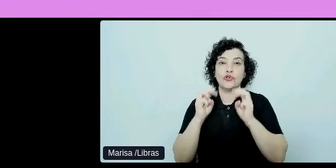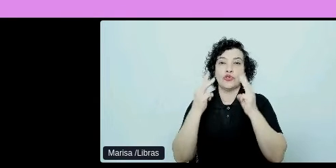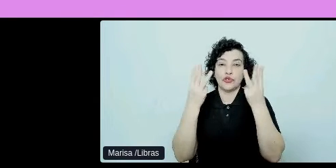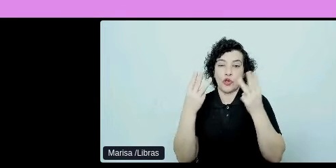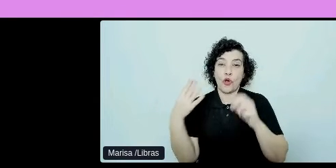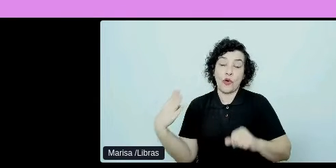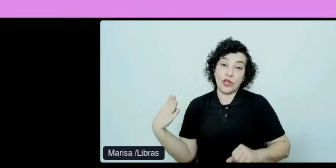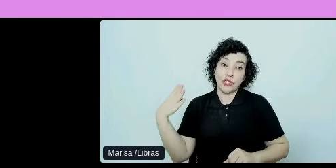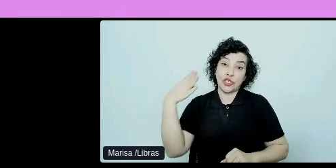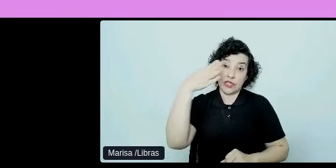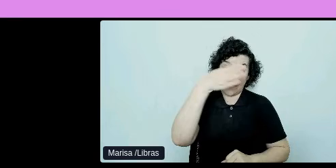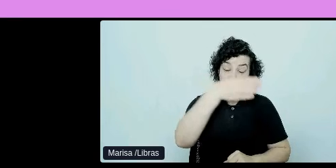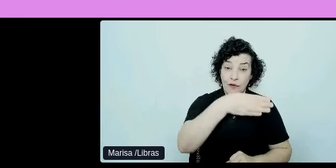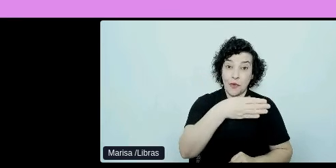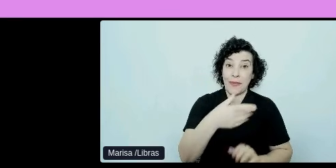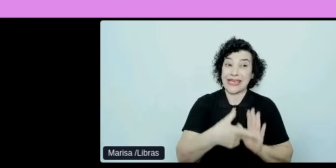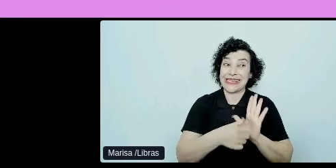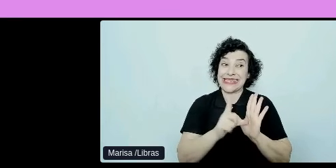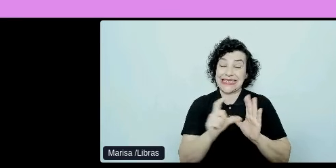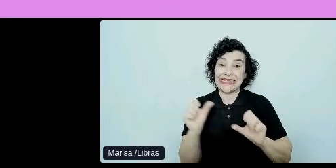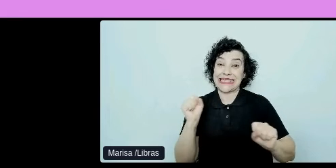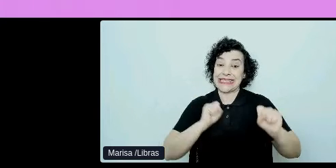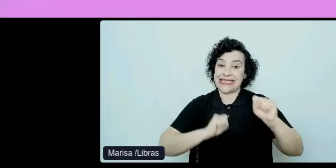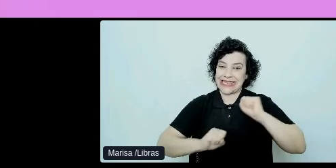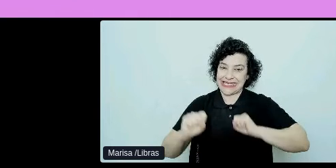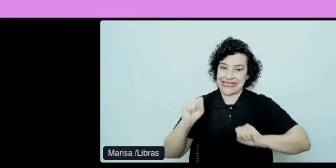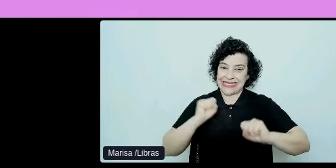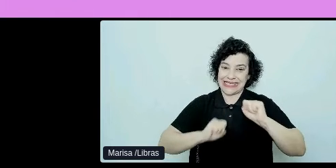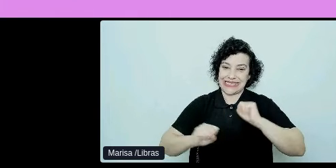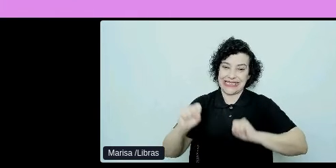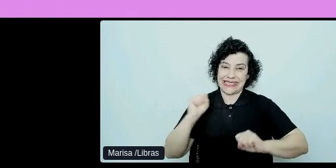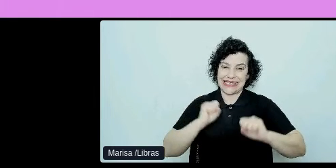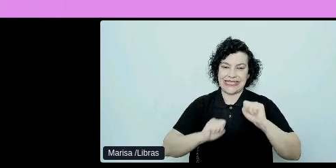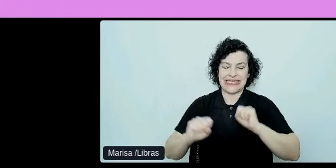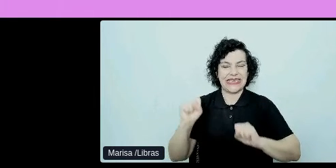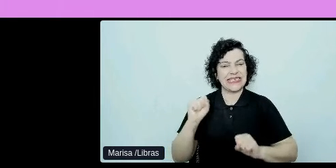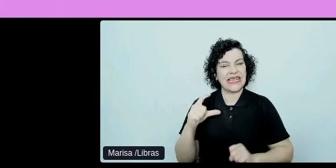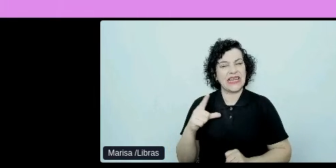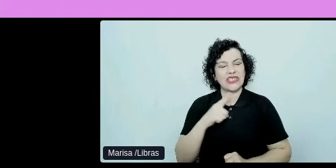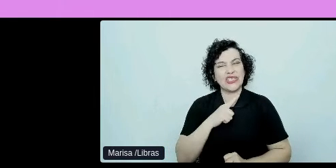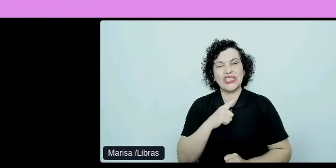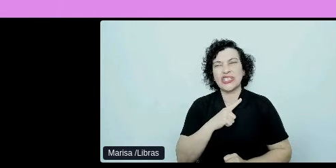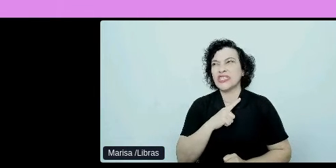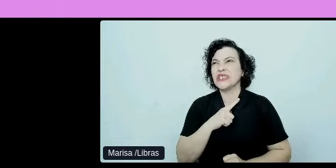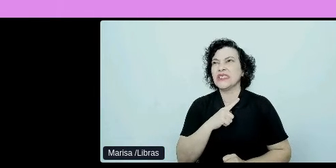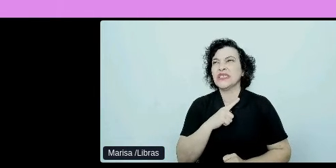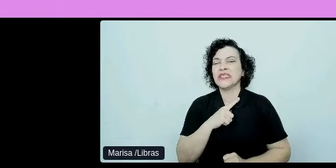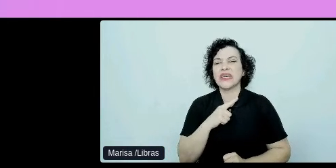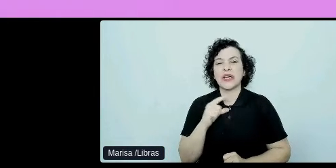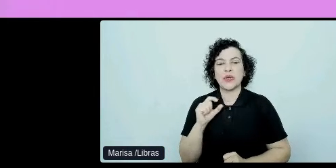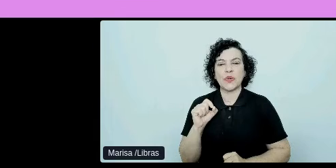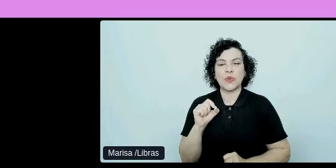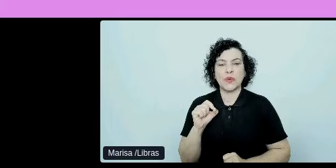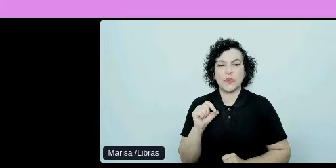poder conter ali uma ansiedade, a gente tinha como é que eu posso explicar?